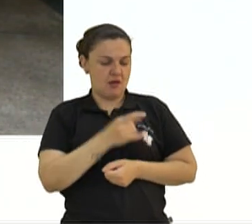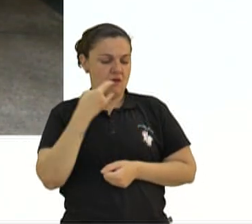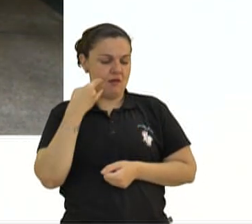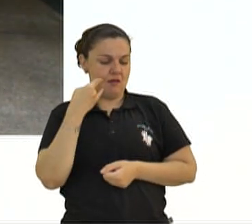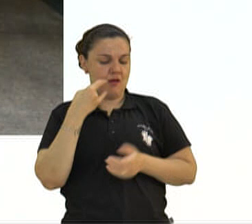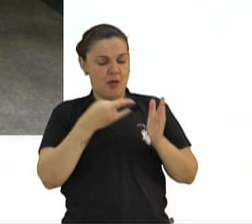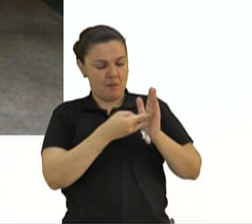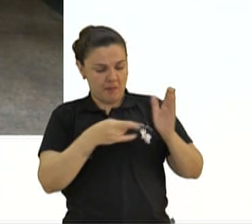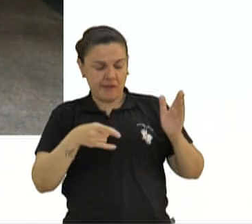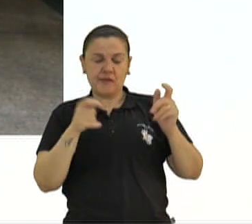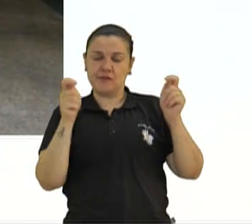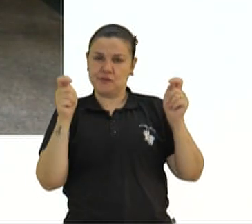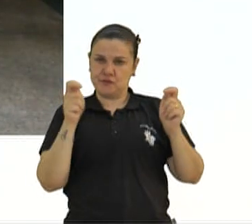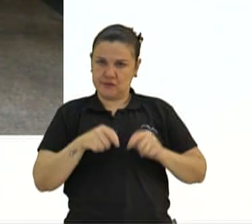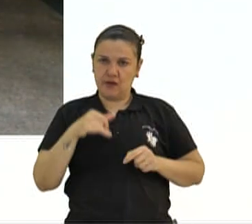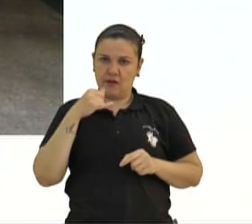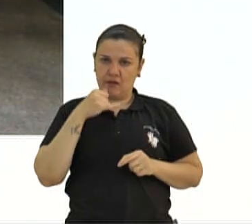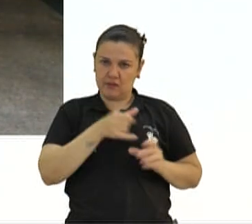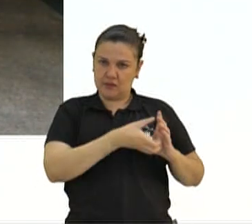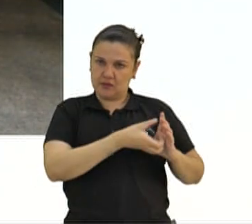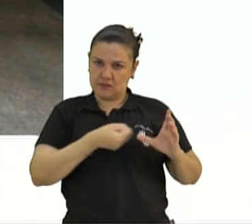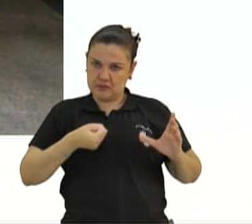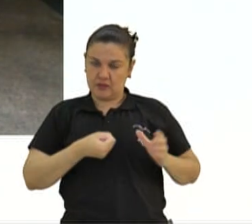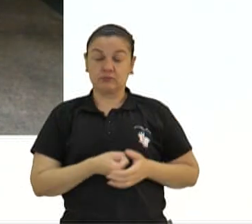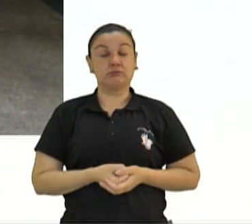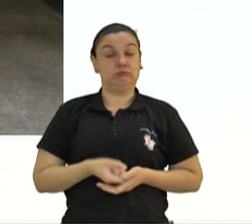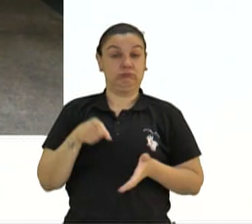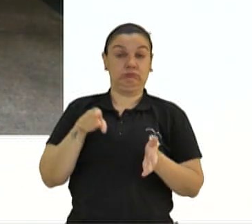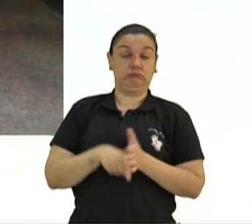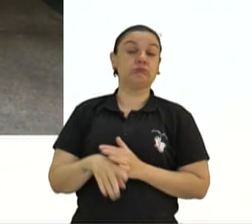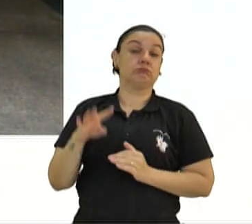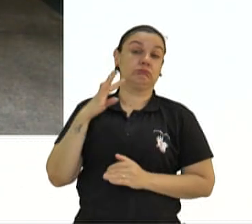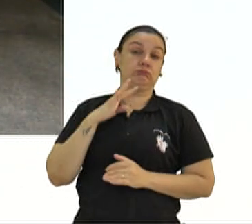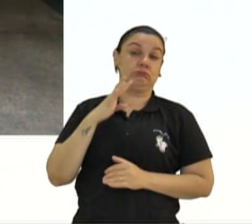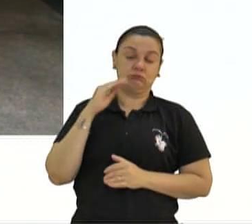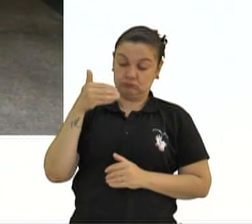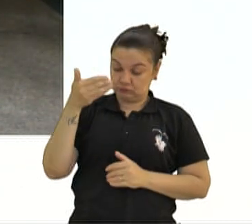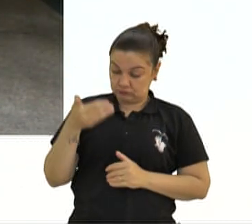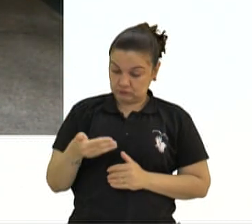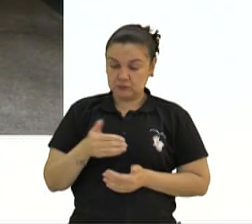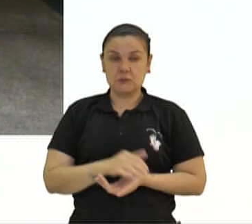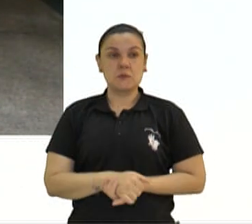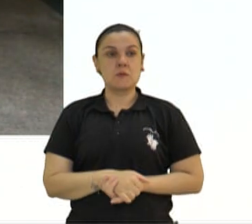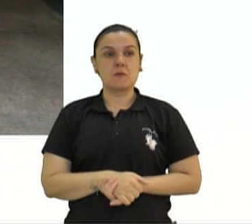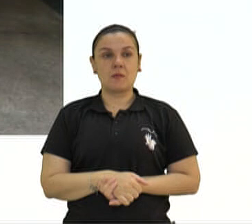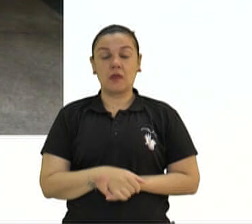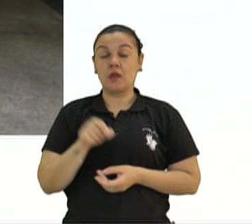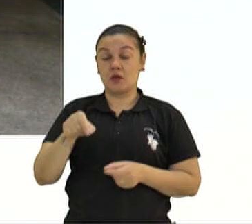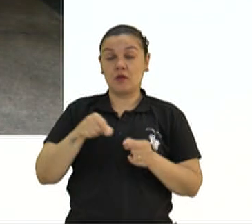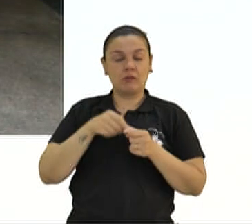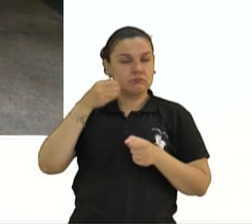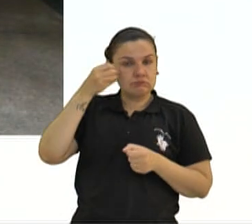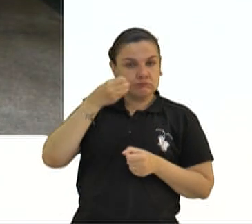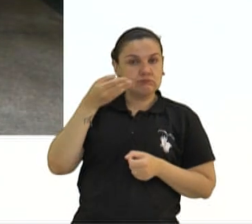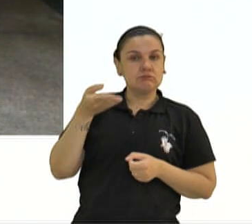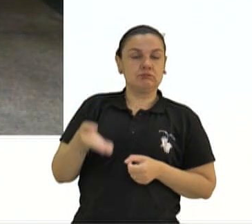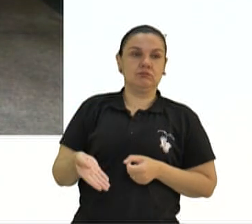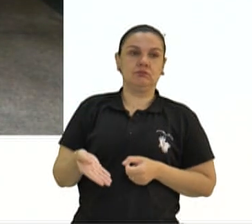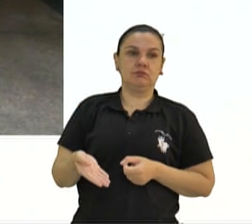magnetismo pode produzir eletricidade? Uma boa pergunta. Uma ótima pergunta. Aqui a gente tentou reproduzir esse experimento o